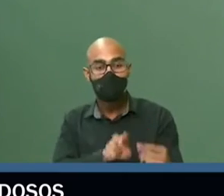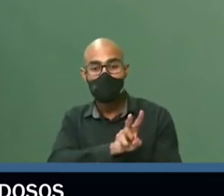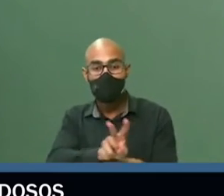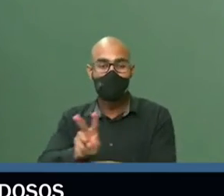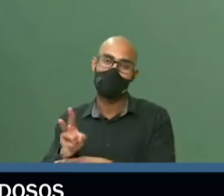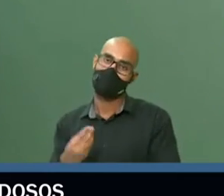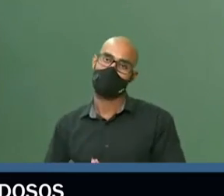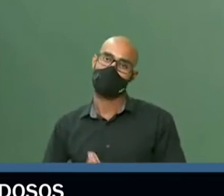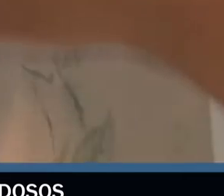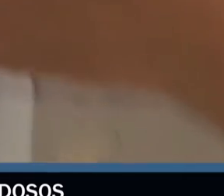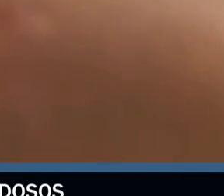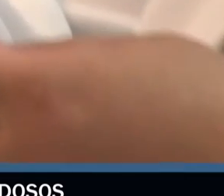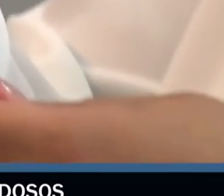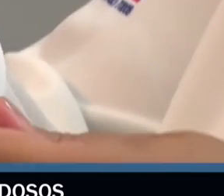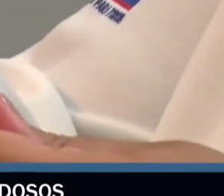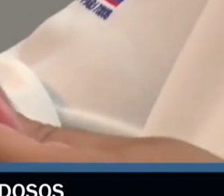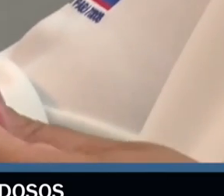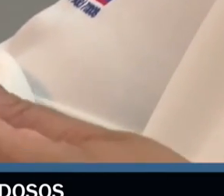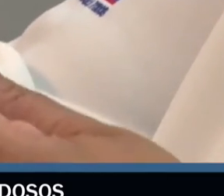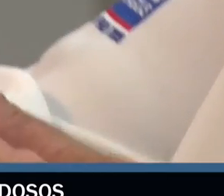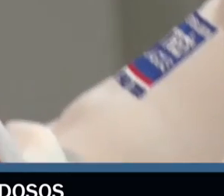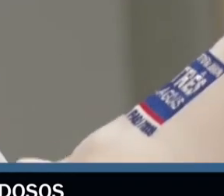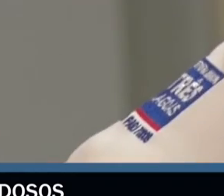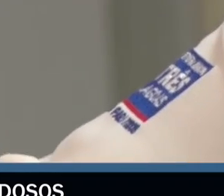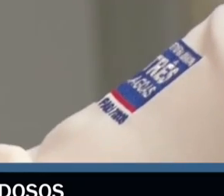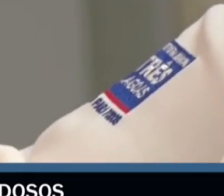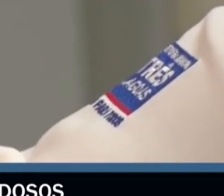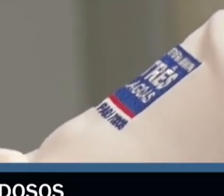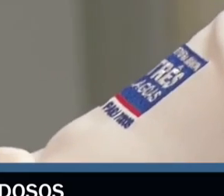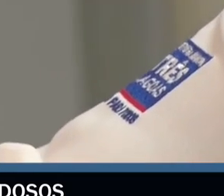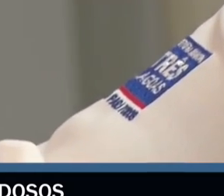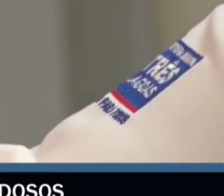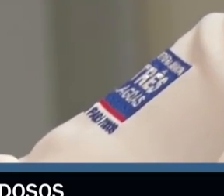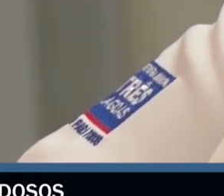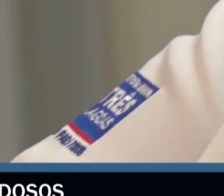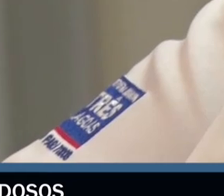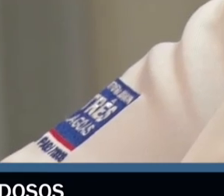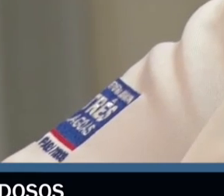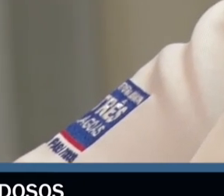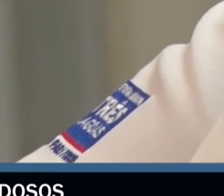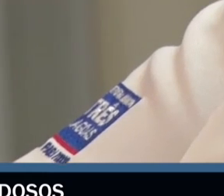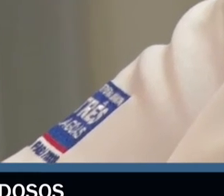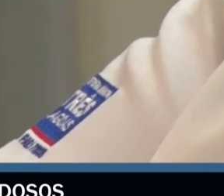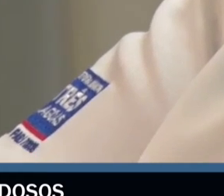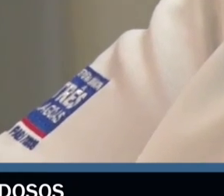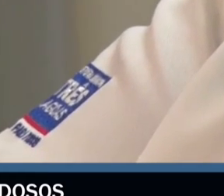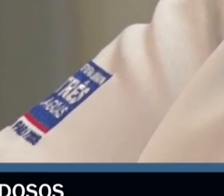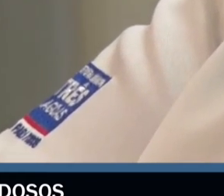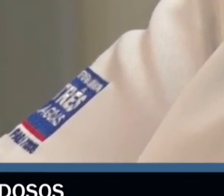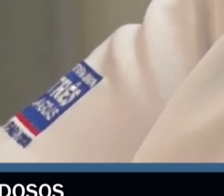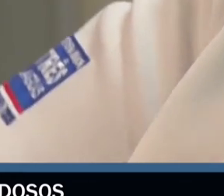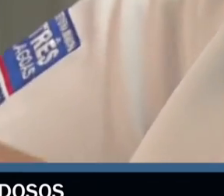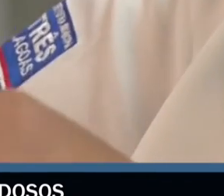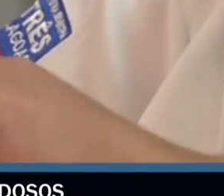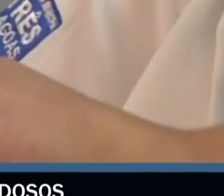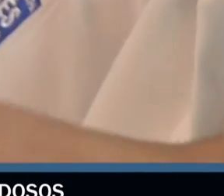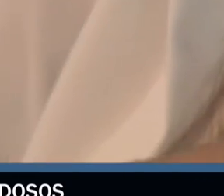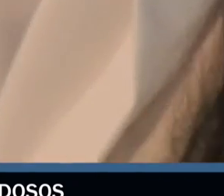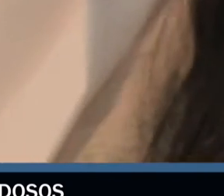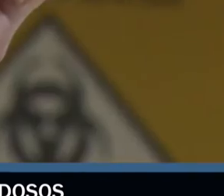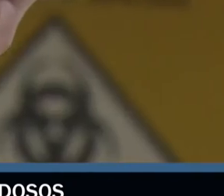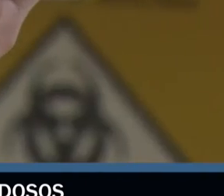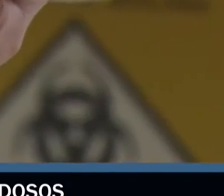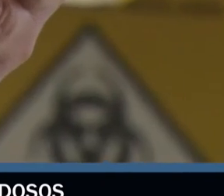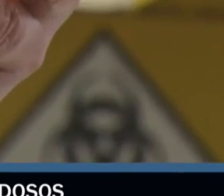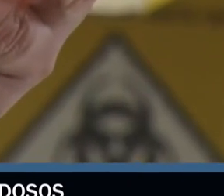idosos aqui no Mato Grosso do Sul. Mato Grosso do Sul terá uma estratégia mais gradativa. A terceira dose vai começar em idosos